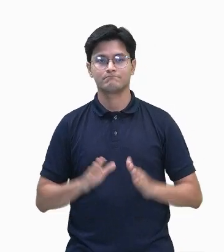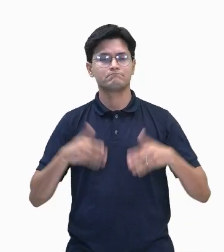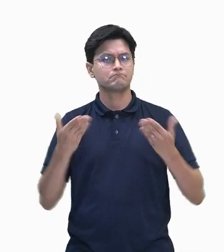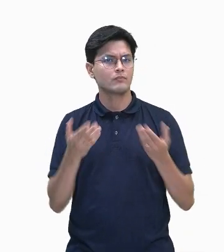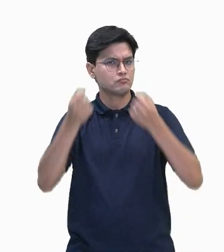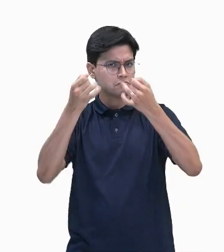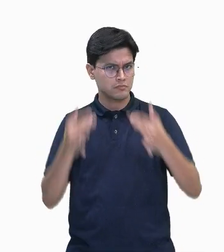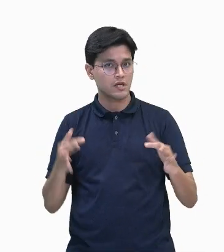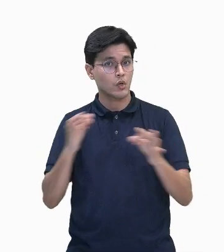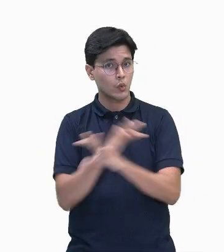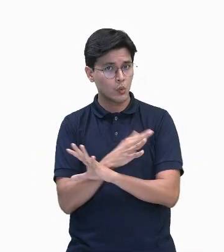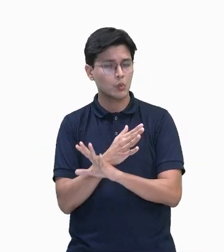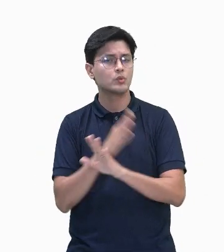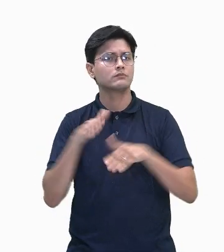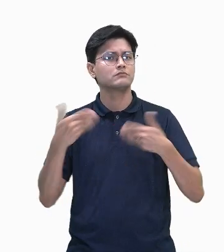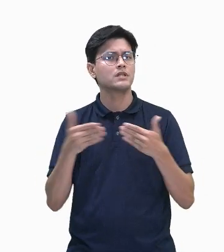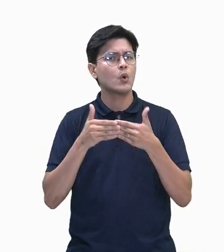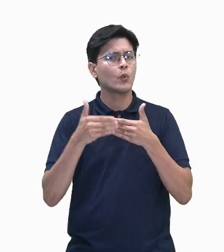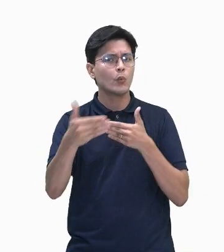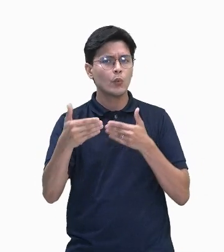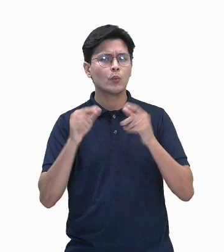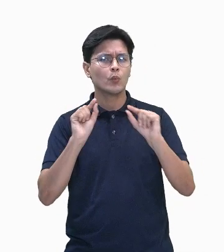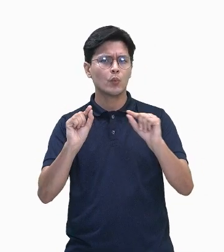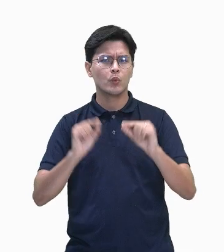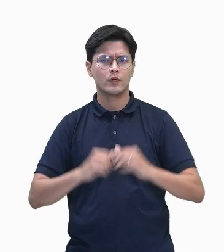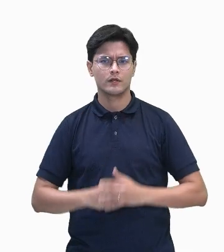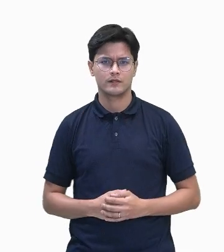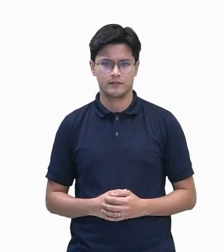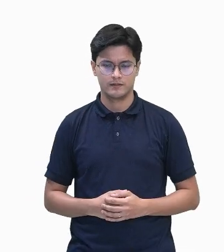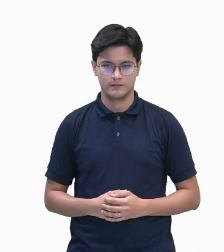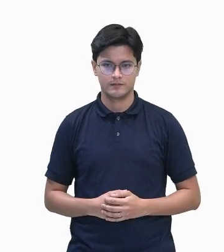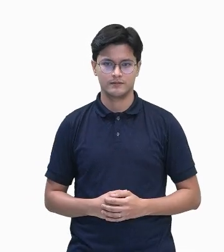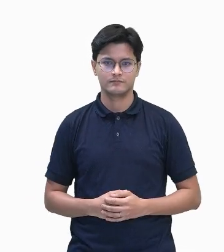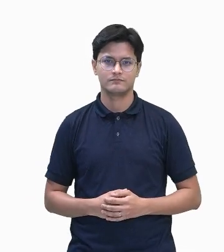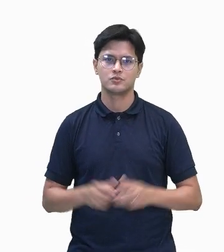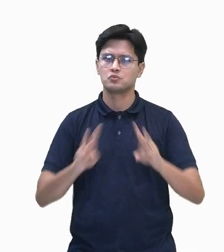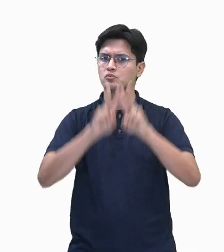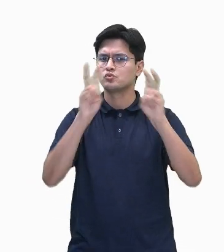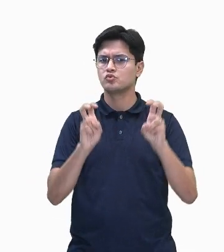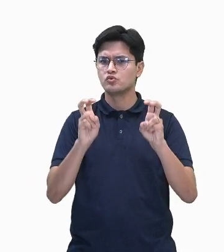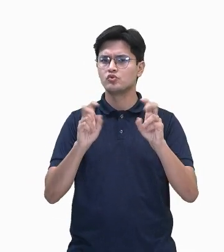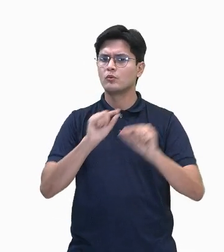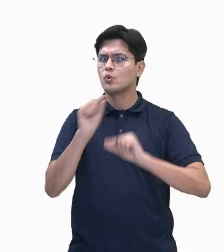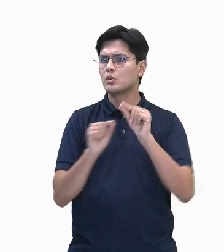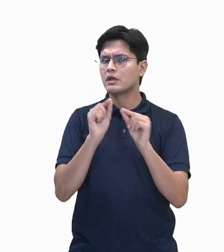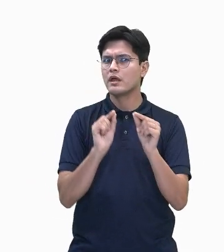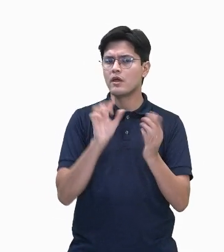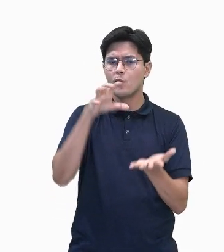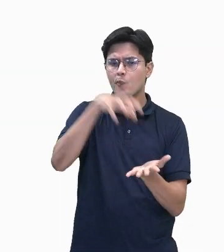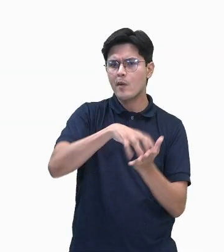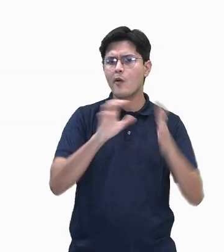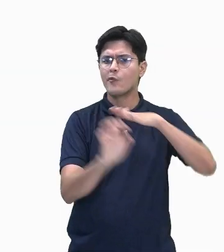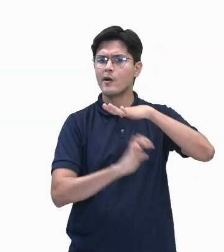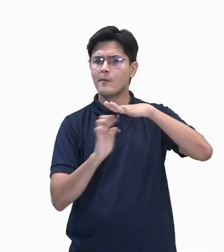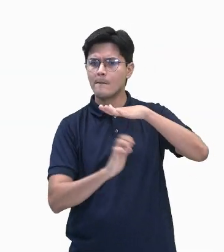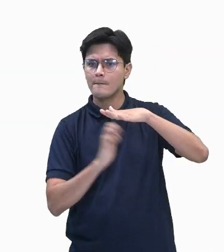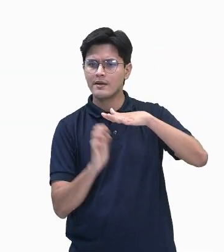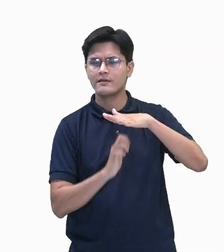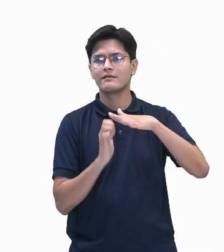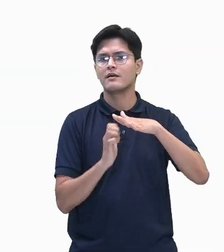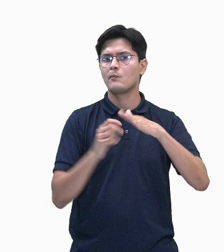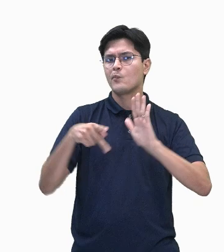vamos ver o que nos aguarda ainda nessa situação aí da Manaus Energia, de como que a Manaus Energia cobra